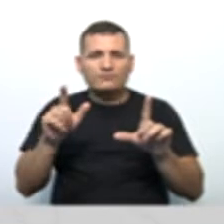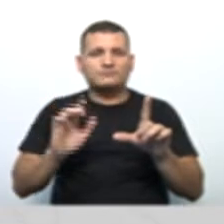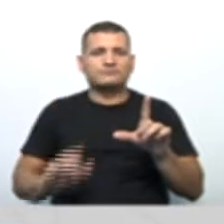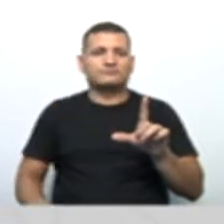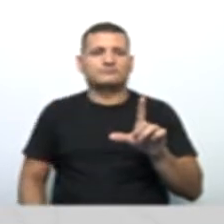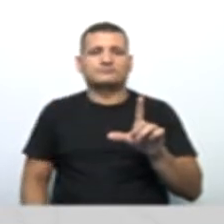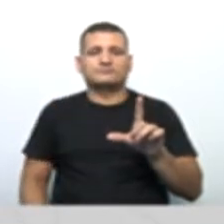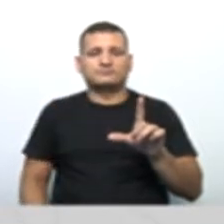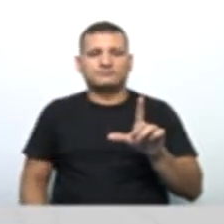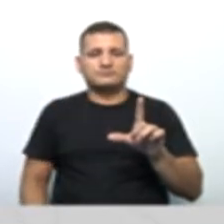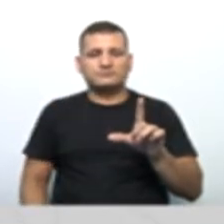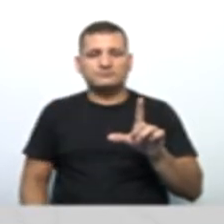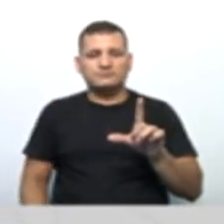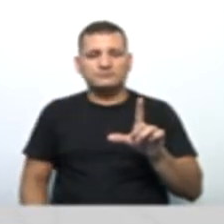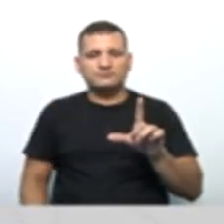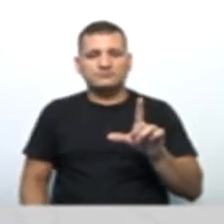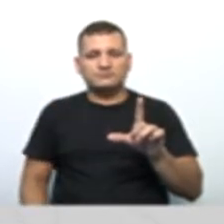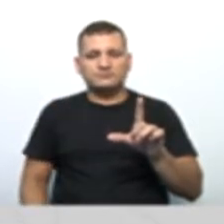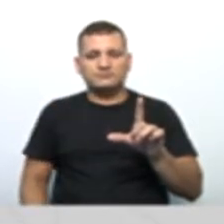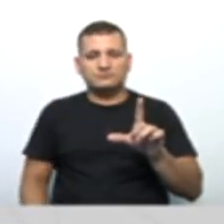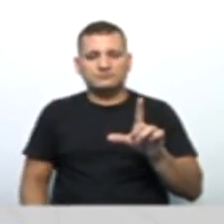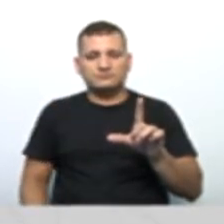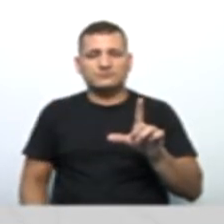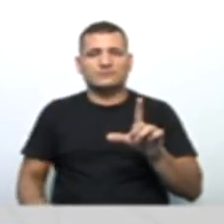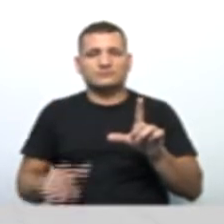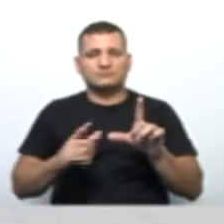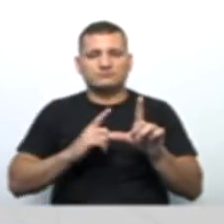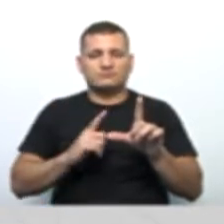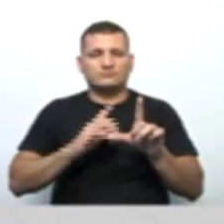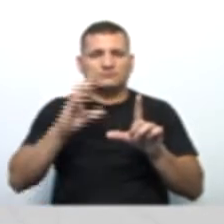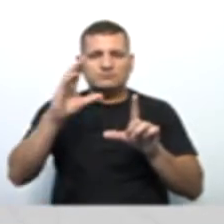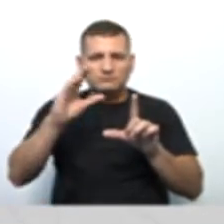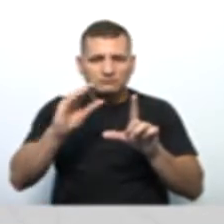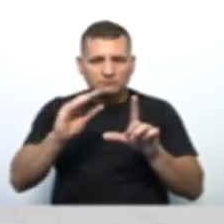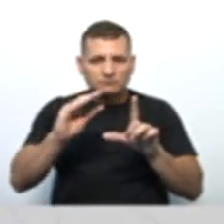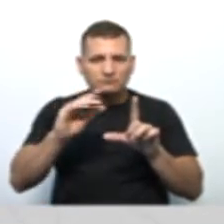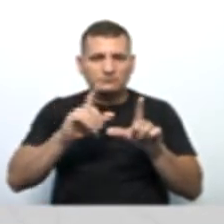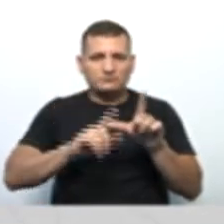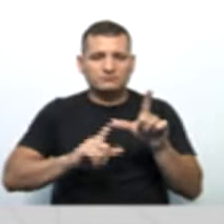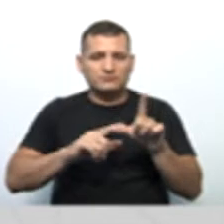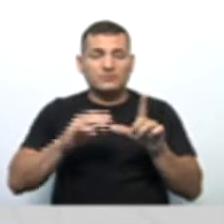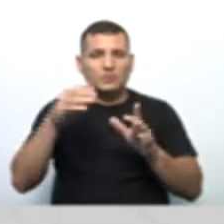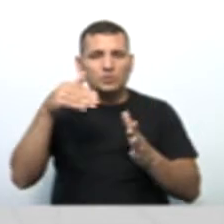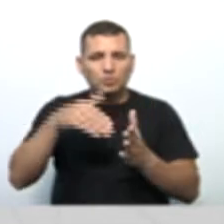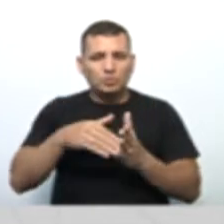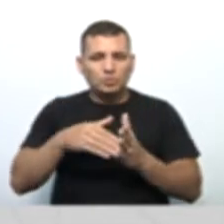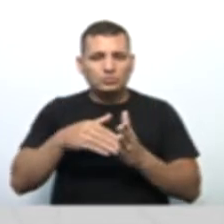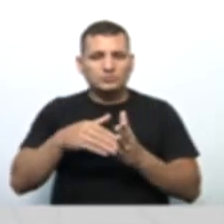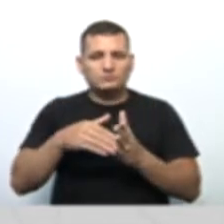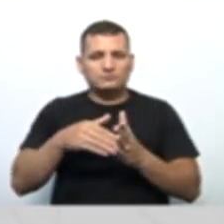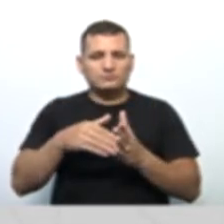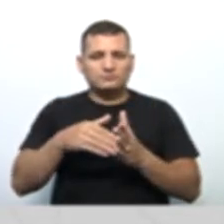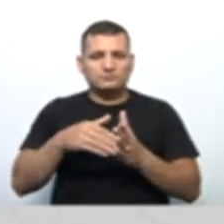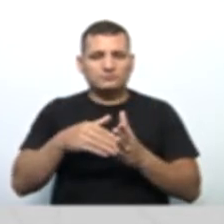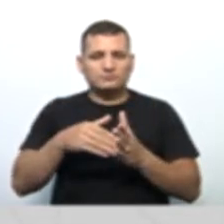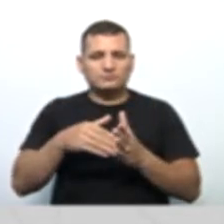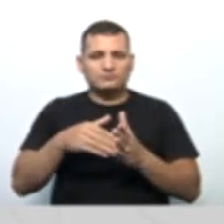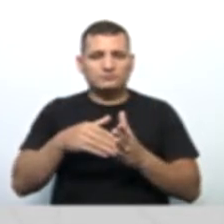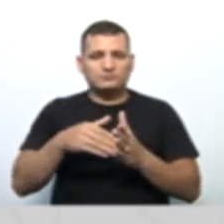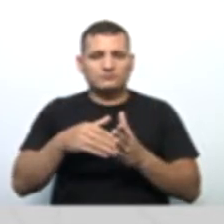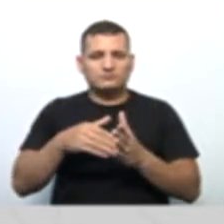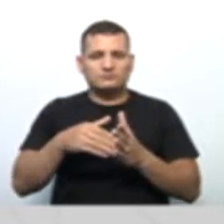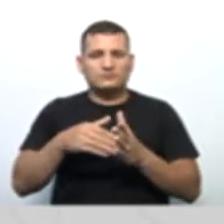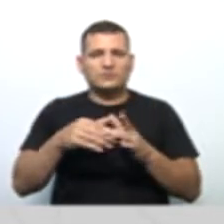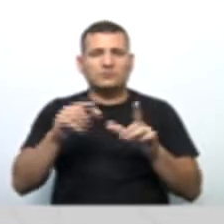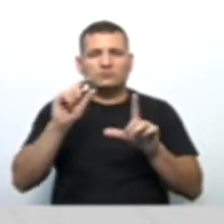então você vê que ele ocorre em um escurecimento mas mesmo assim mesmo nesse último aqui ó ele ainda causa ele fica